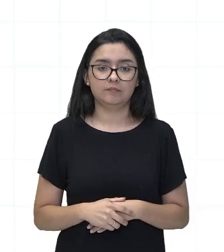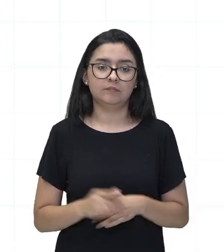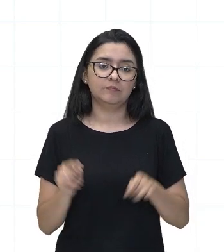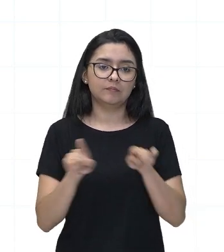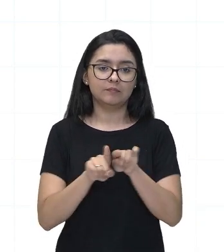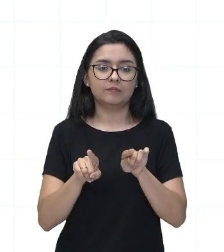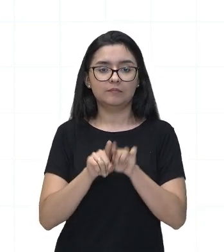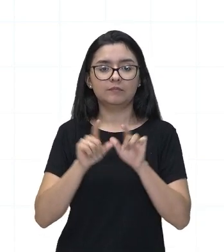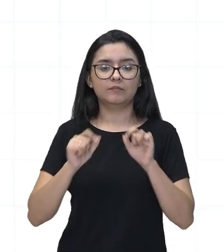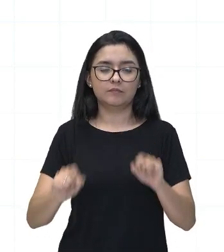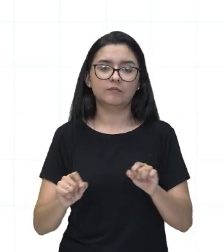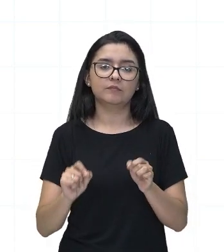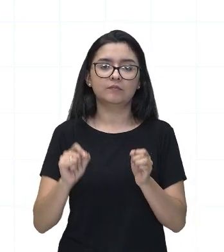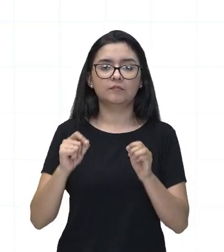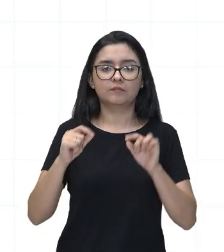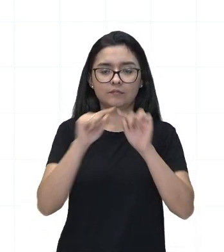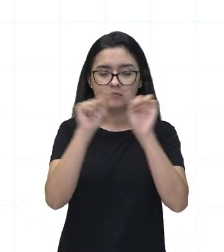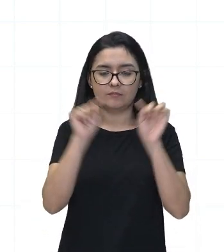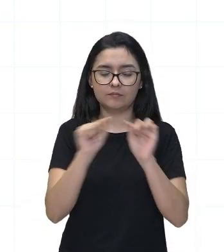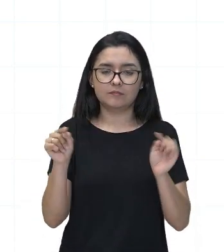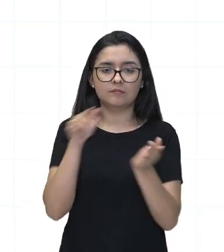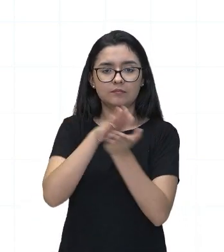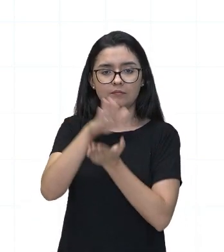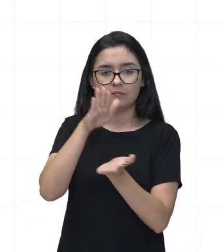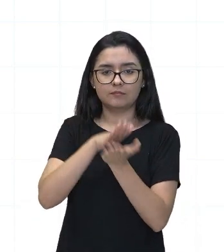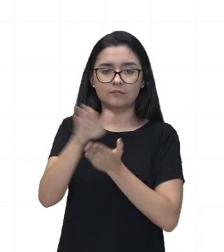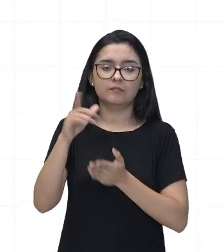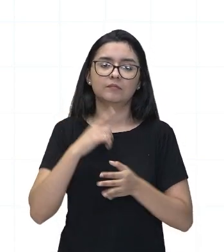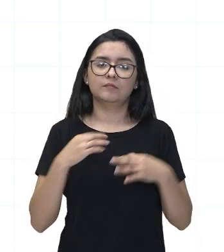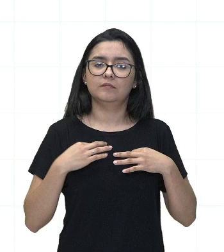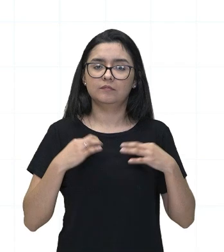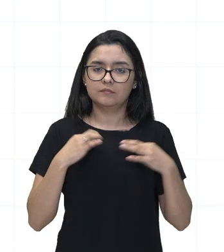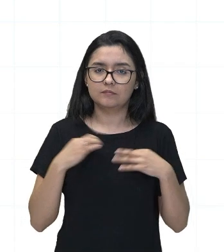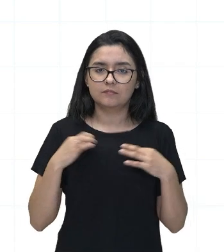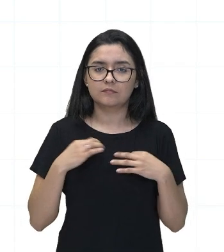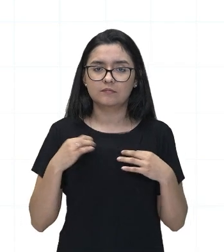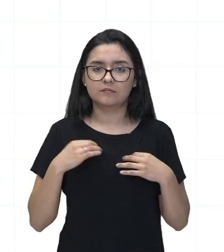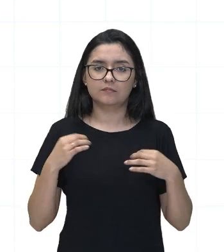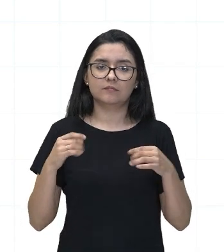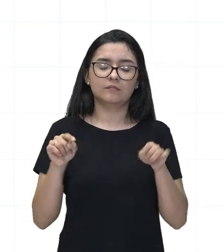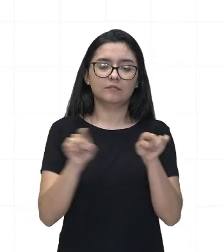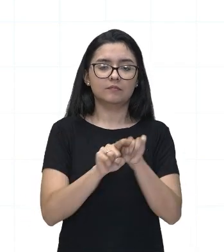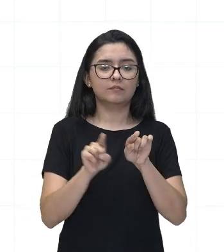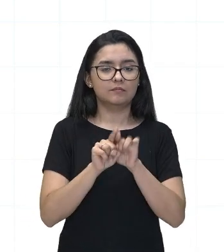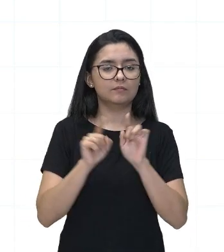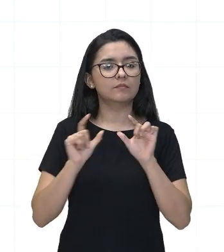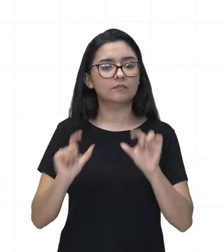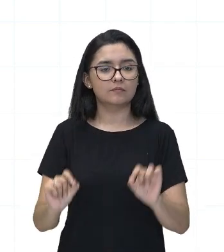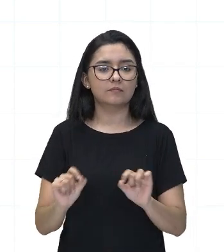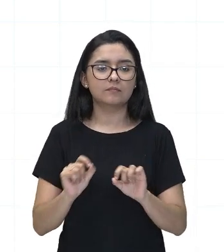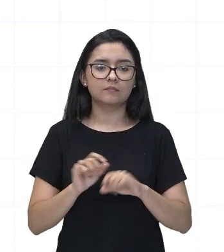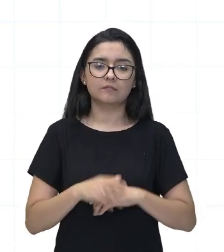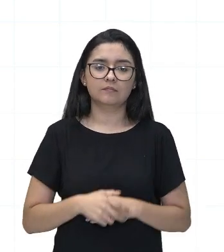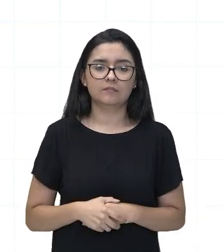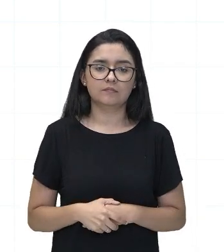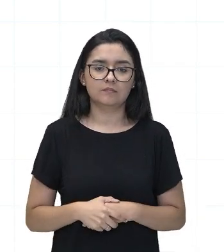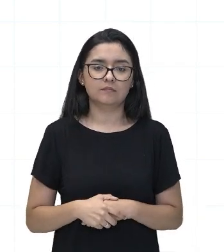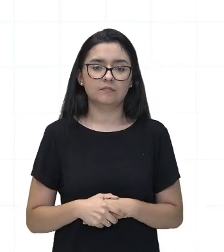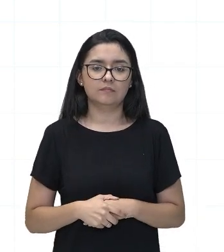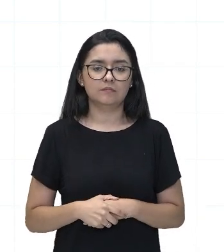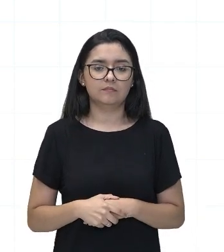impressa, dos padrões de um determinado tecido ou dos traços sobrepostos de um